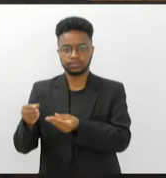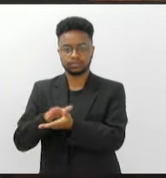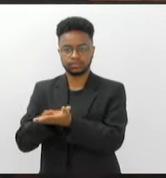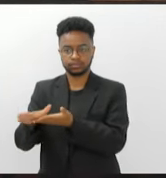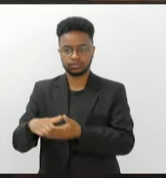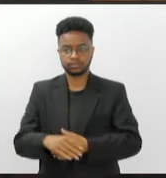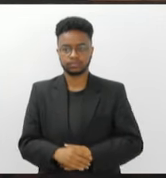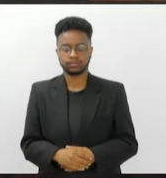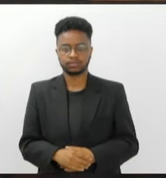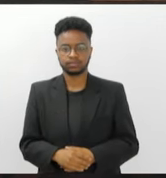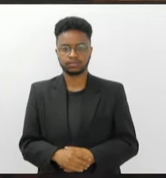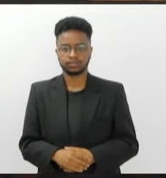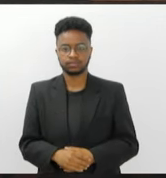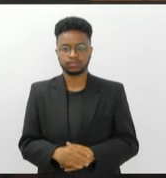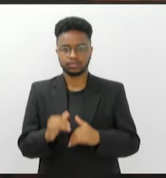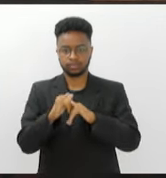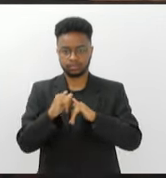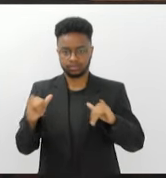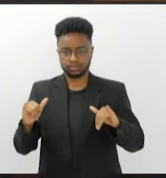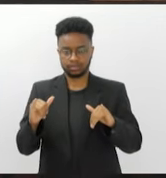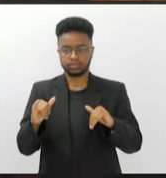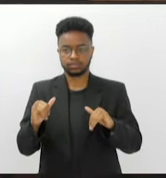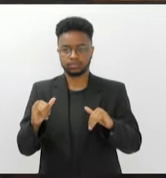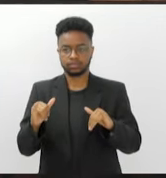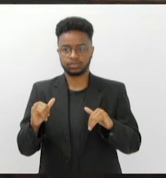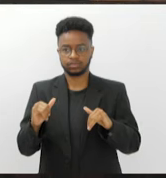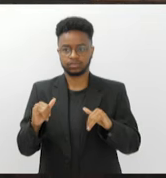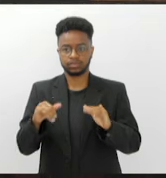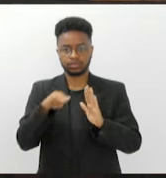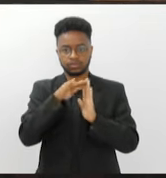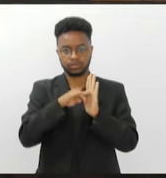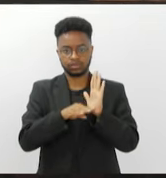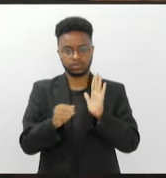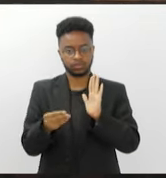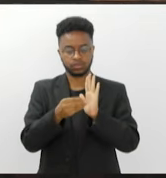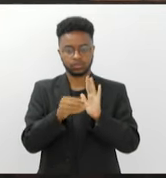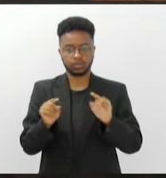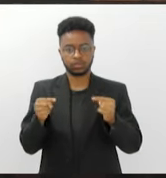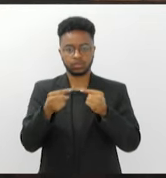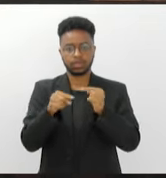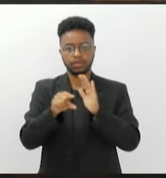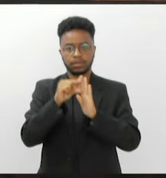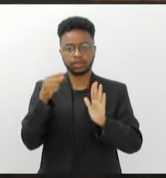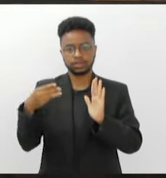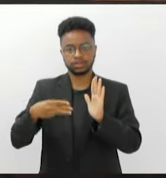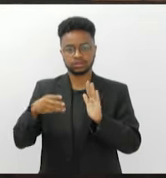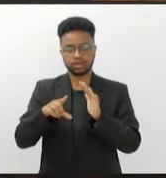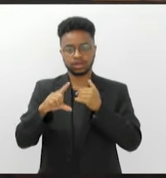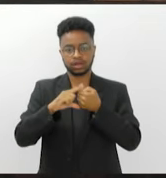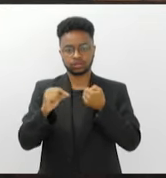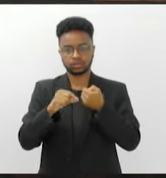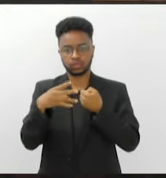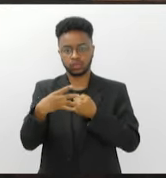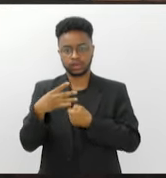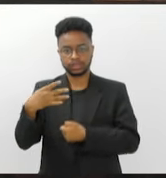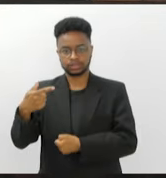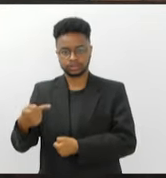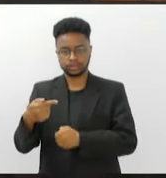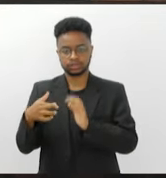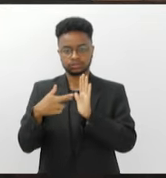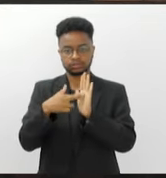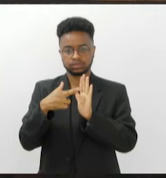publicação. Anuncio, incluídos na ordem do dia, de acordo com o parágrafo 3º do artigo 47 do Regimento